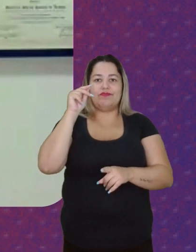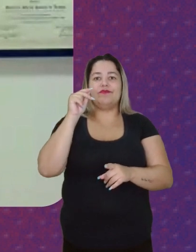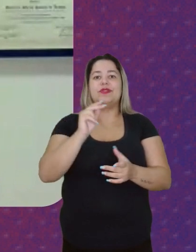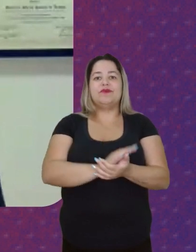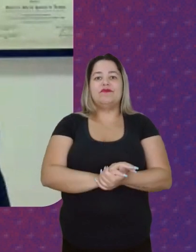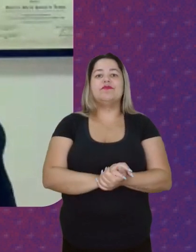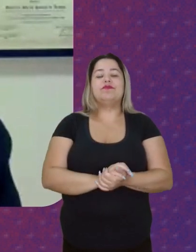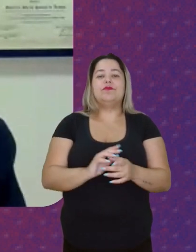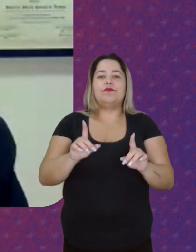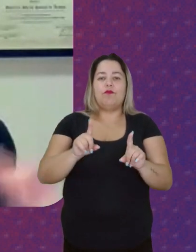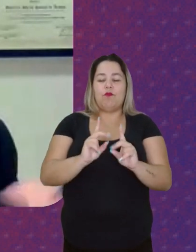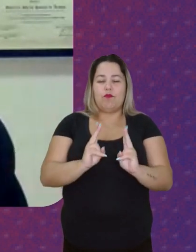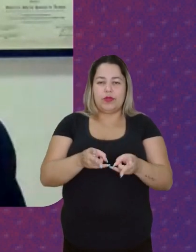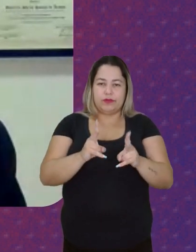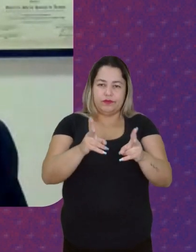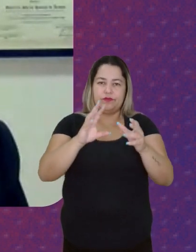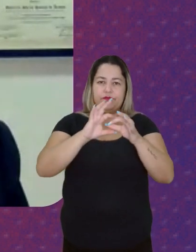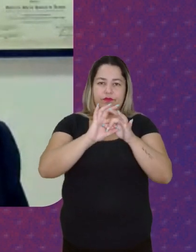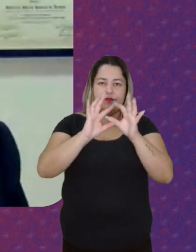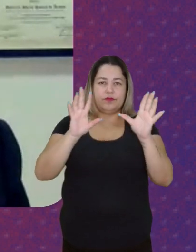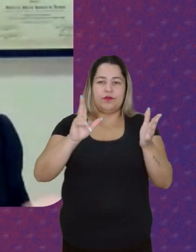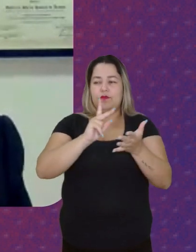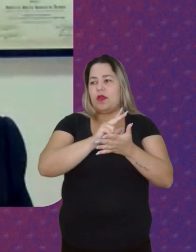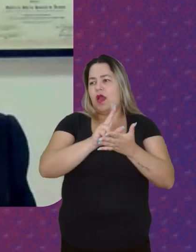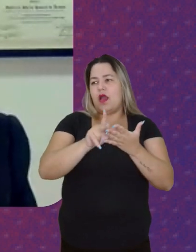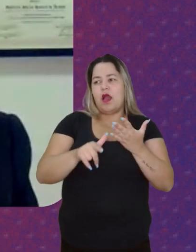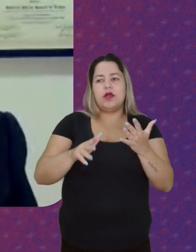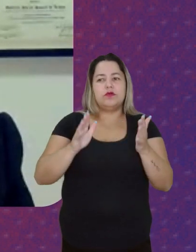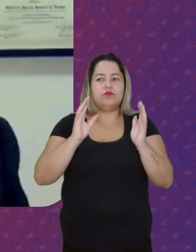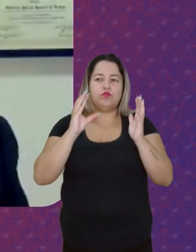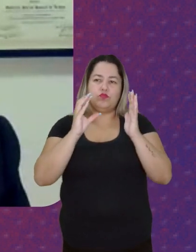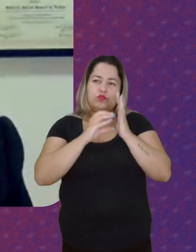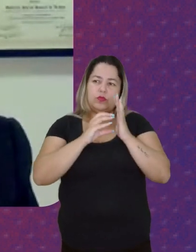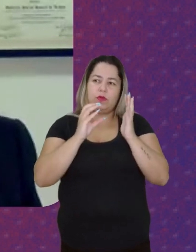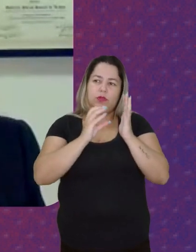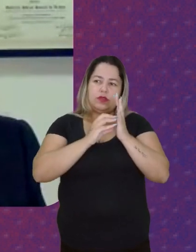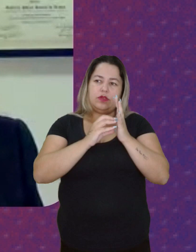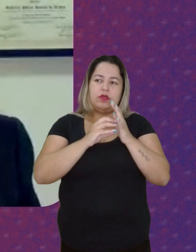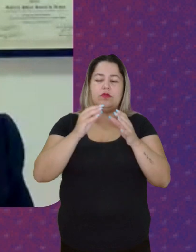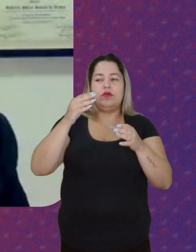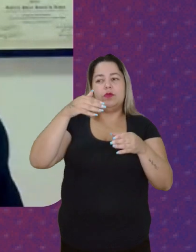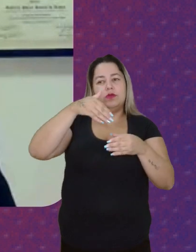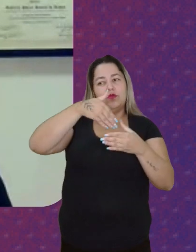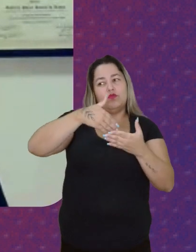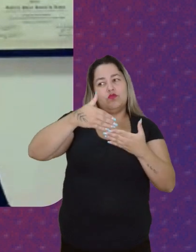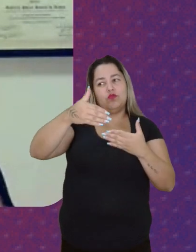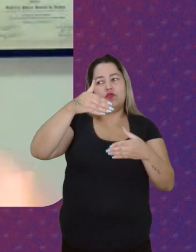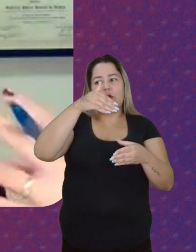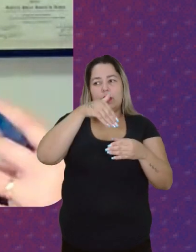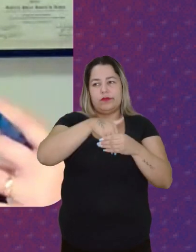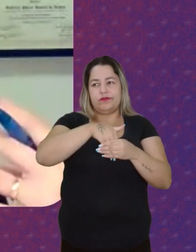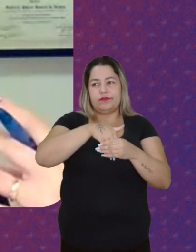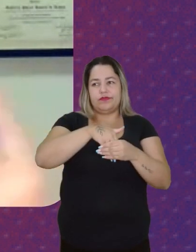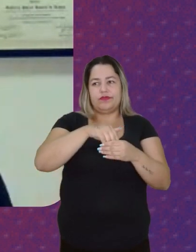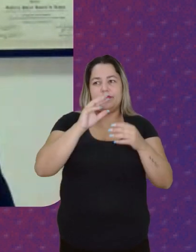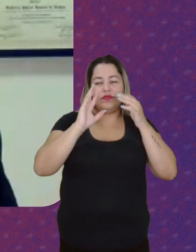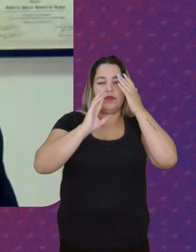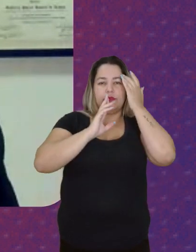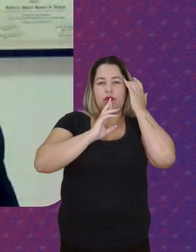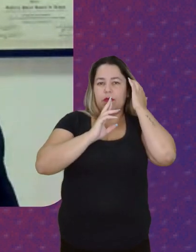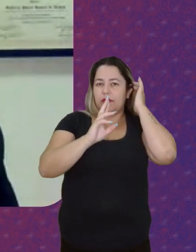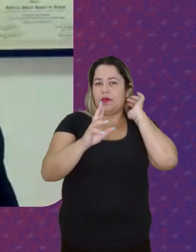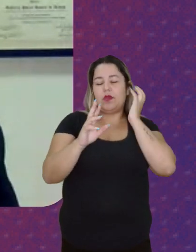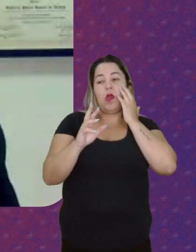coligações continuam permitidas. Então, vários partidos podem apenas, no período eleitoral, resolver se